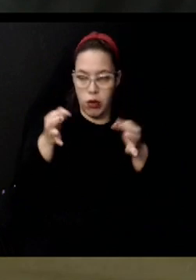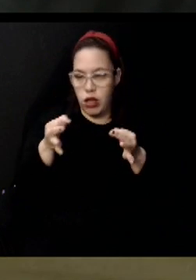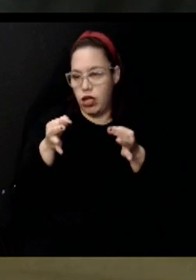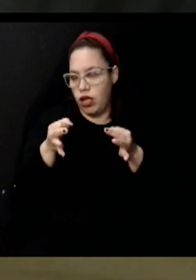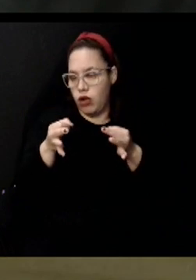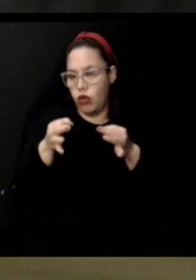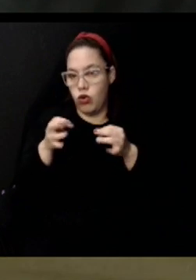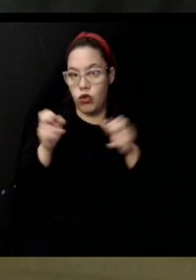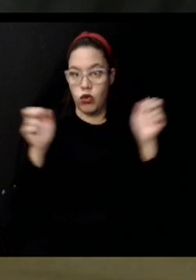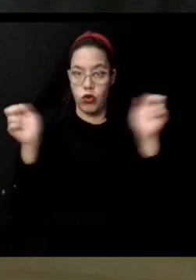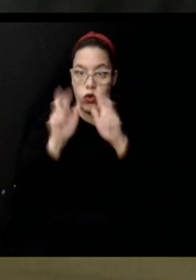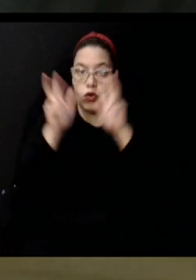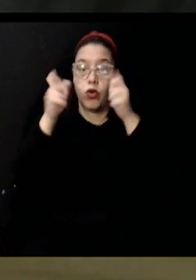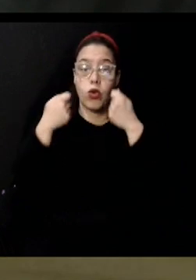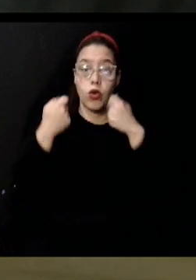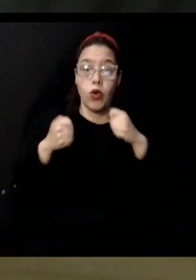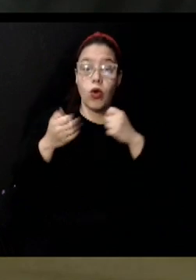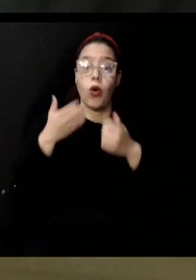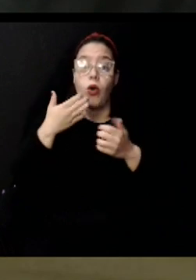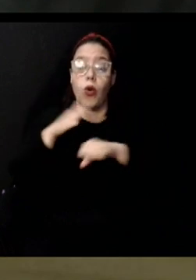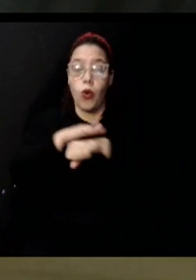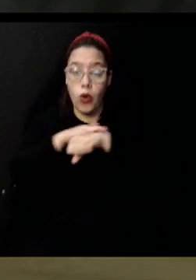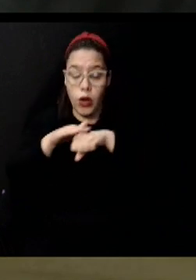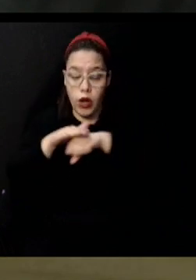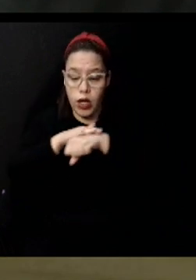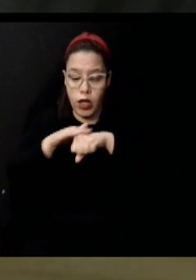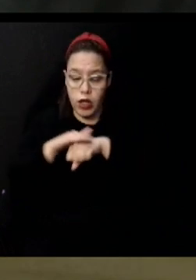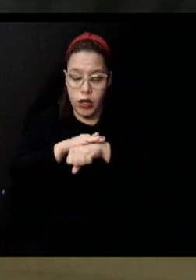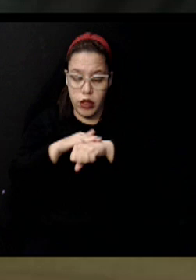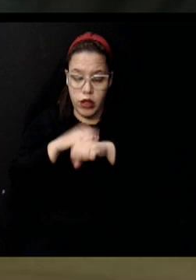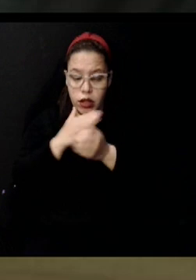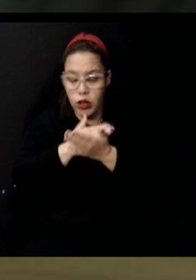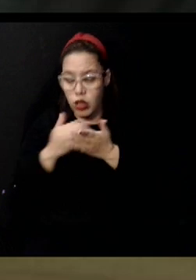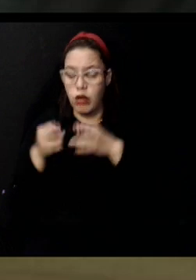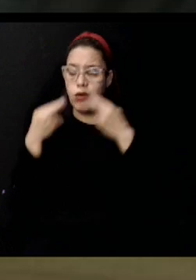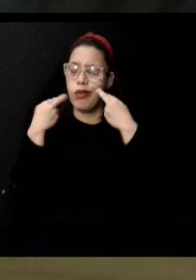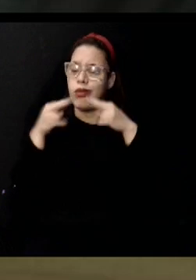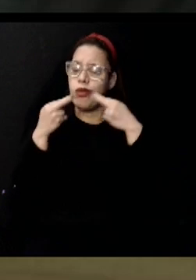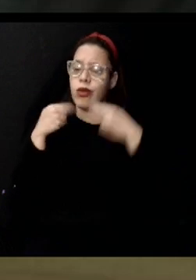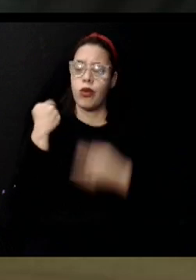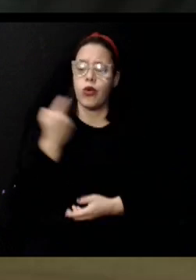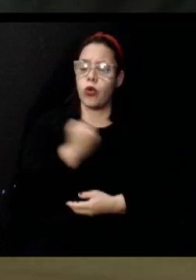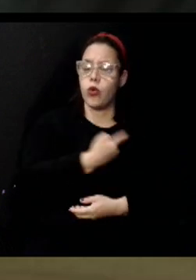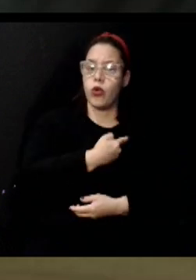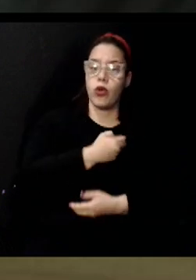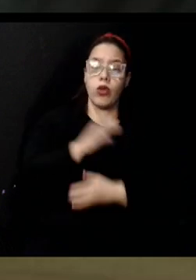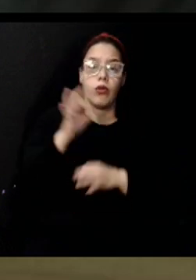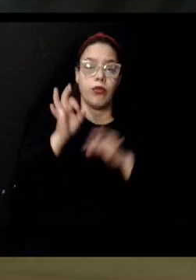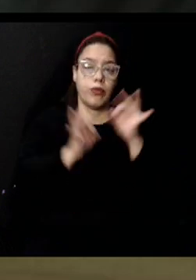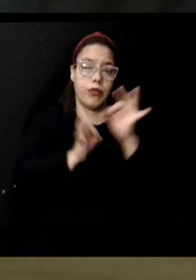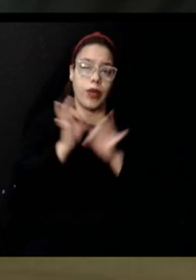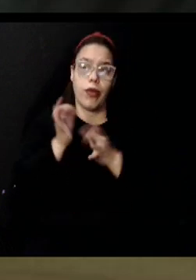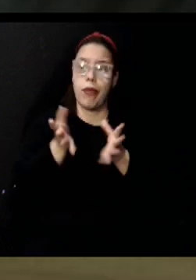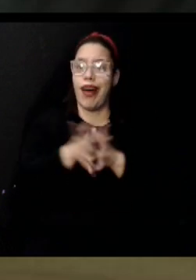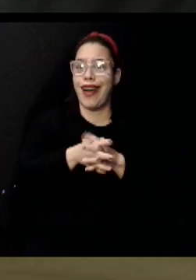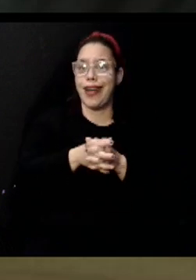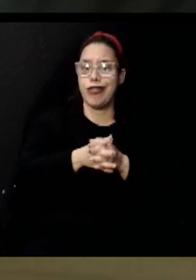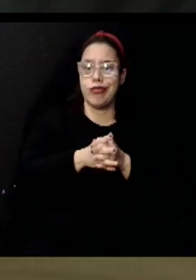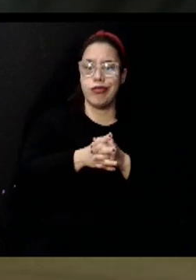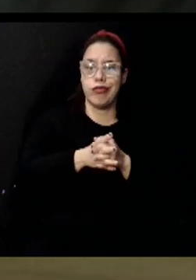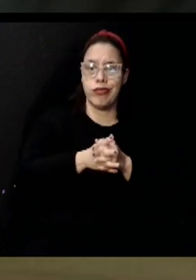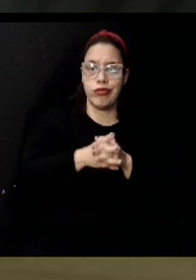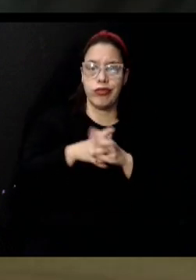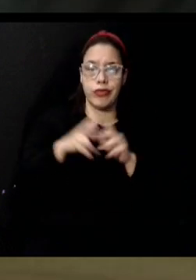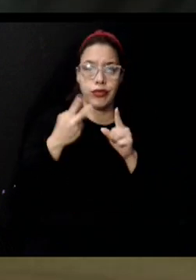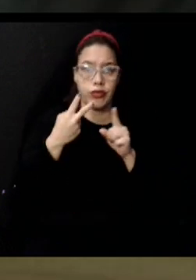está precisando conversar, e ela uhum. inicia com uma reclamação, mas a gente não está preparado para isso e não tem essa visão psicológica que vocês Não vê o